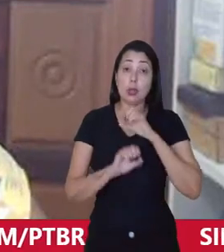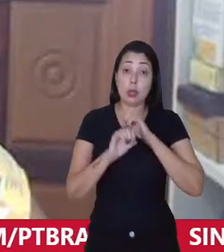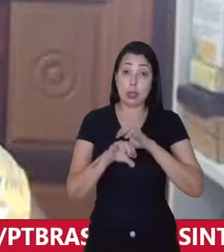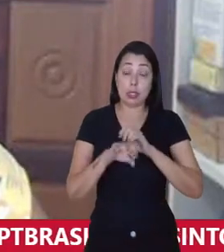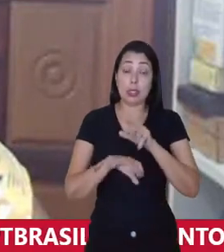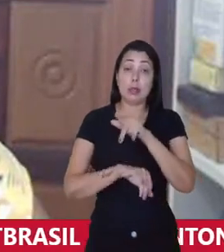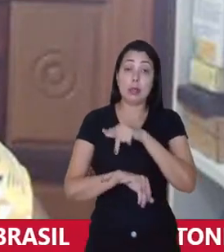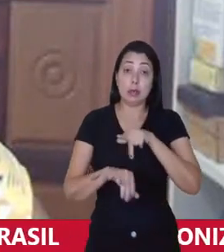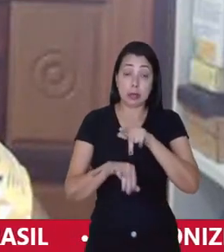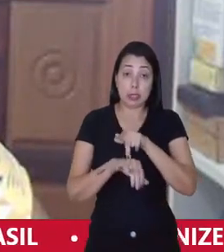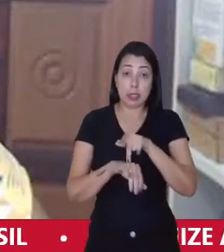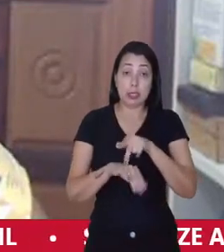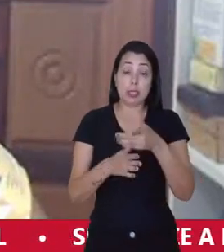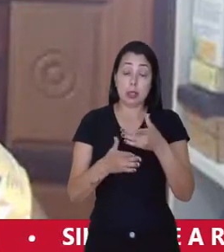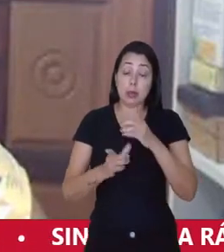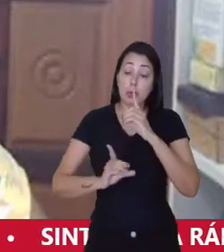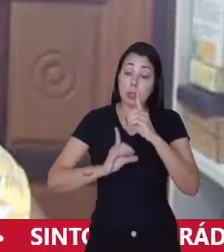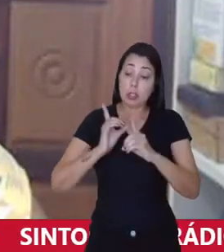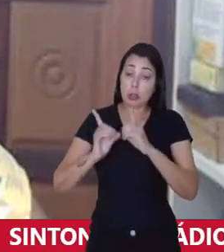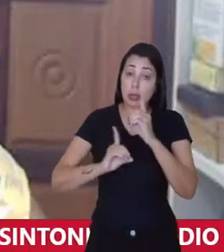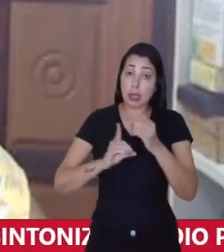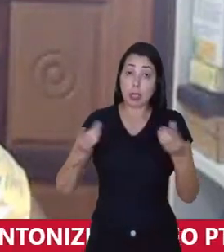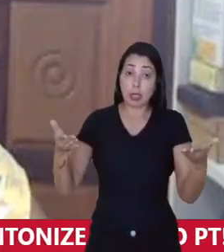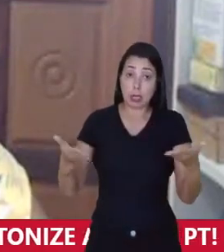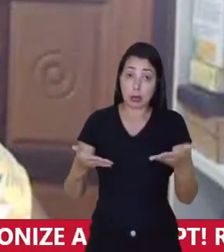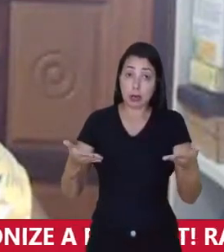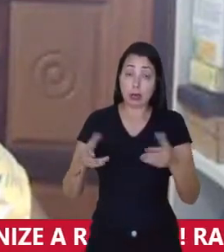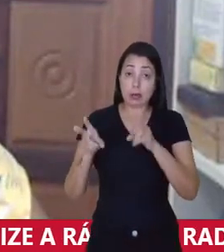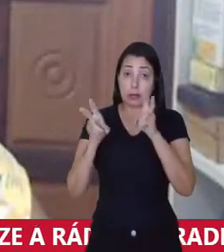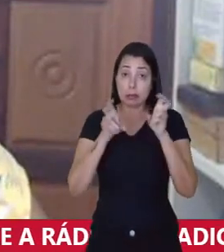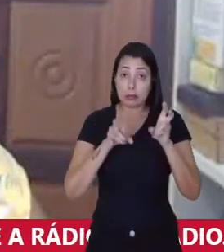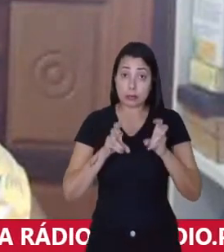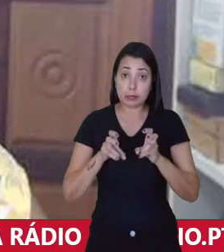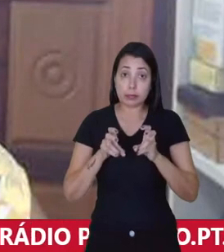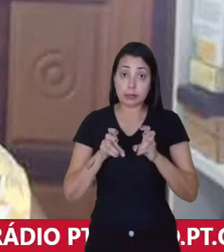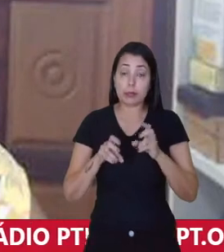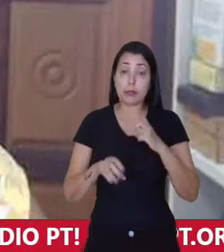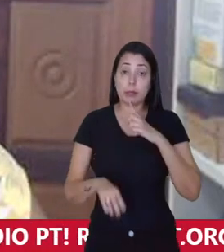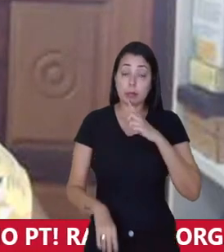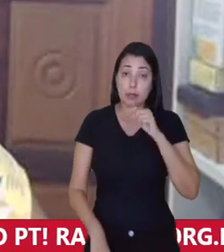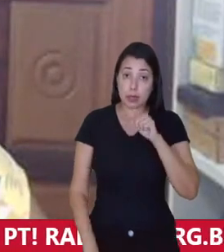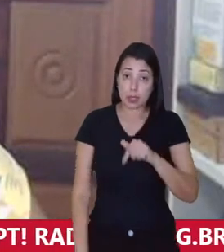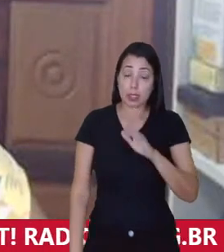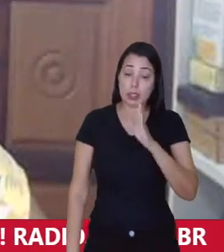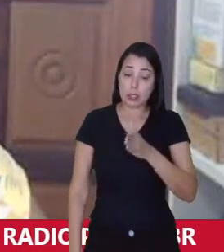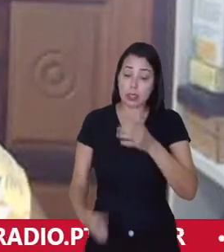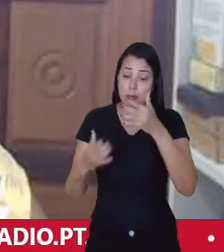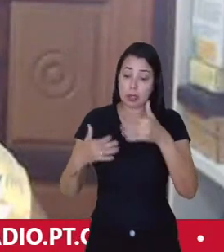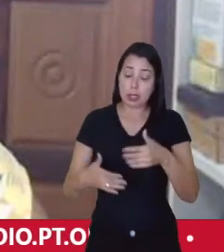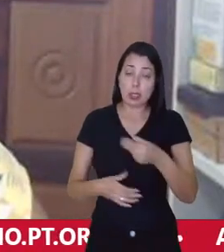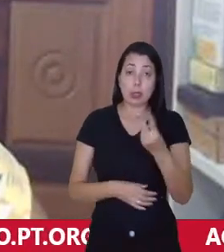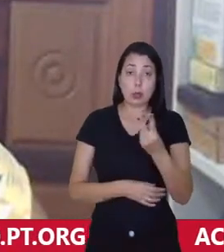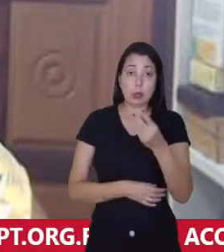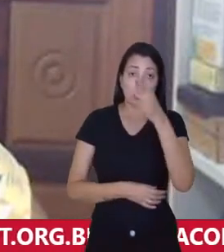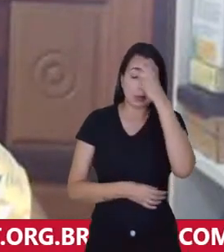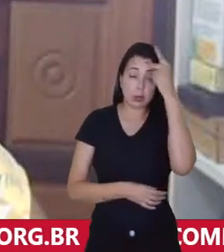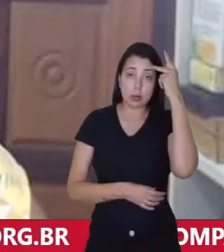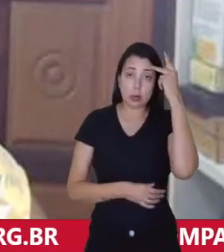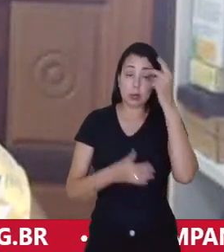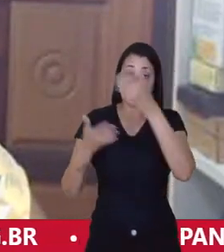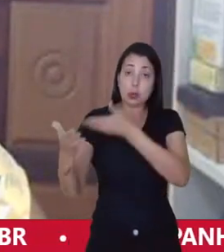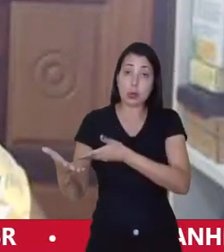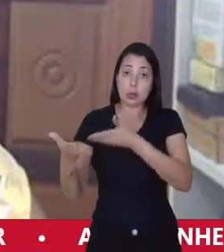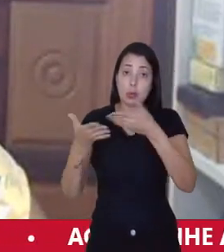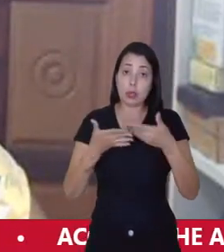nosso país? Para conversar sobre essas questões, nós temos aqui, como eu falei, duas convidadas, a